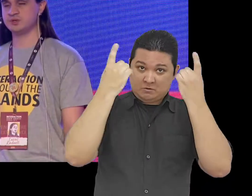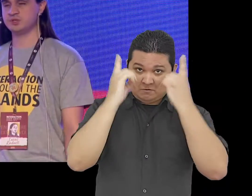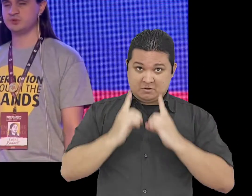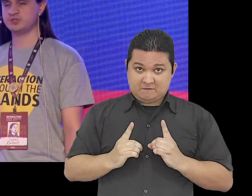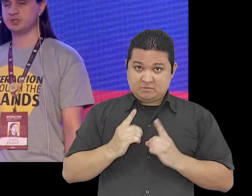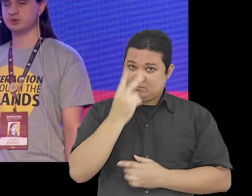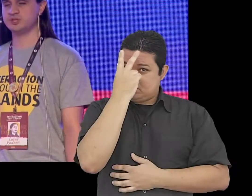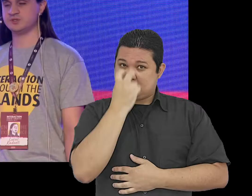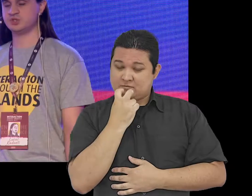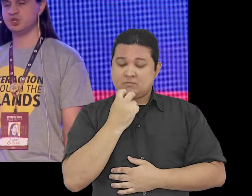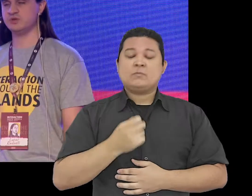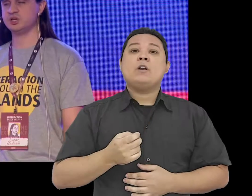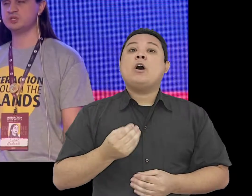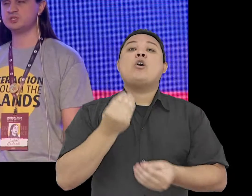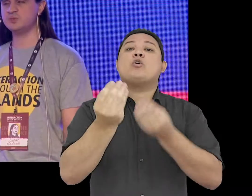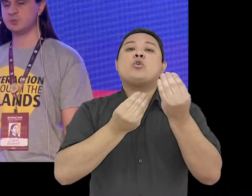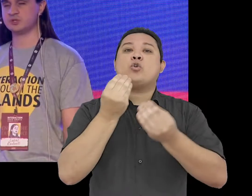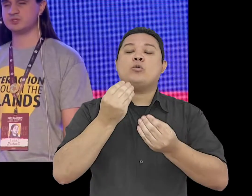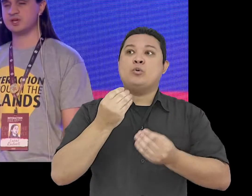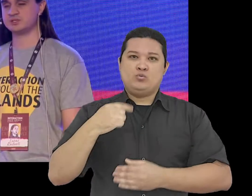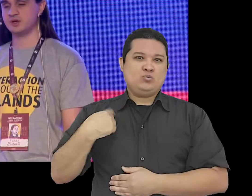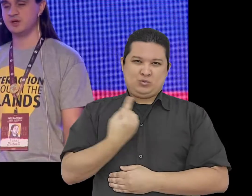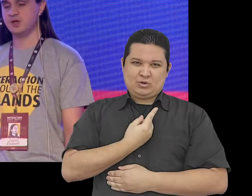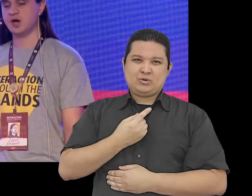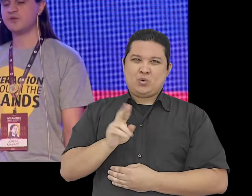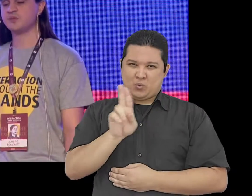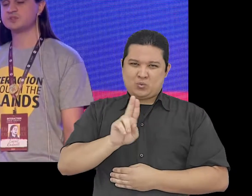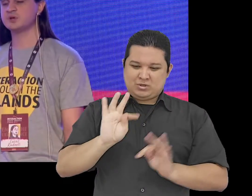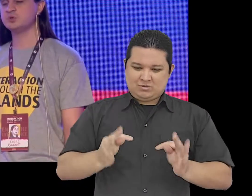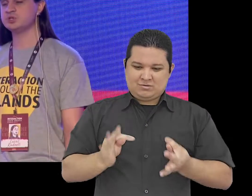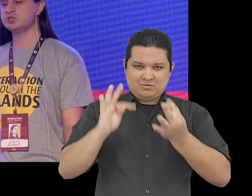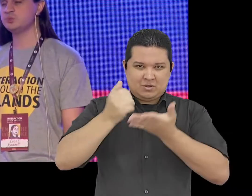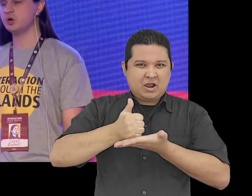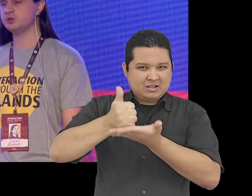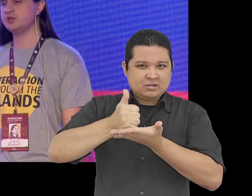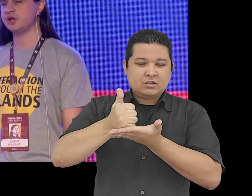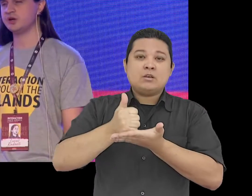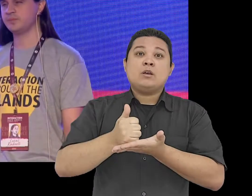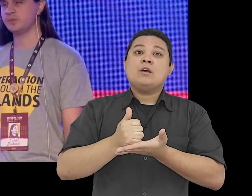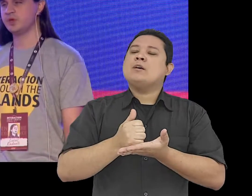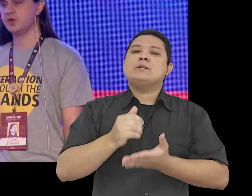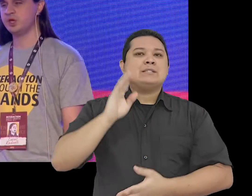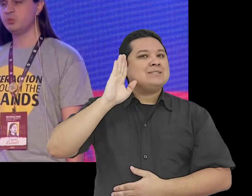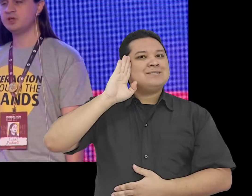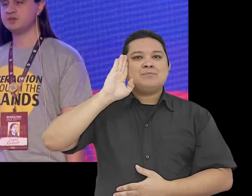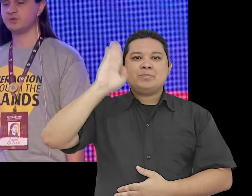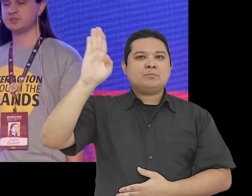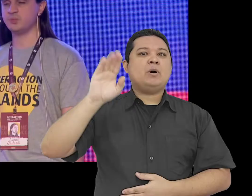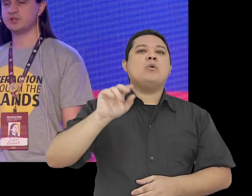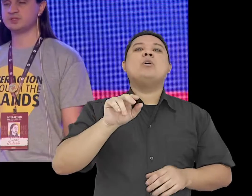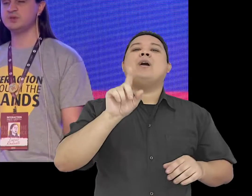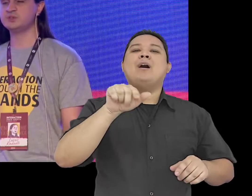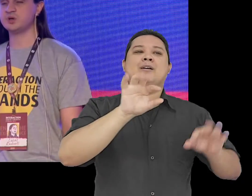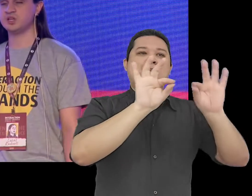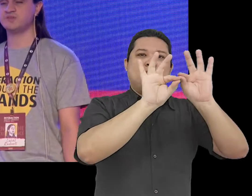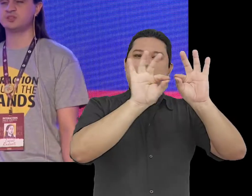estão usando esse tipo de tecnologia assistiva, a gente sempre processa a informação de modo linear. Embora essa informação pareça simples, eu acho que ela faz